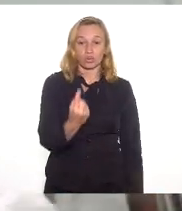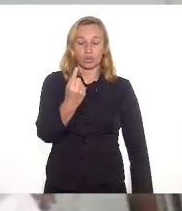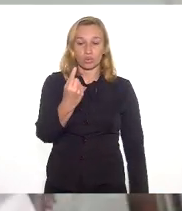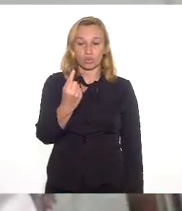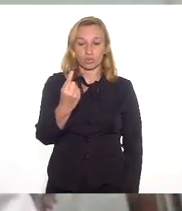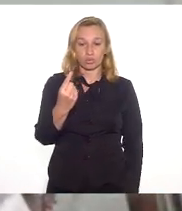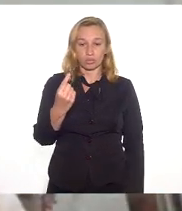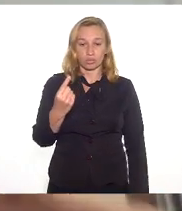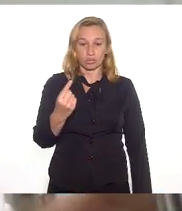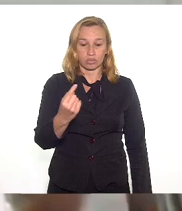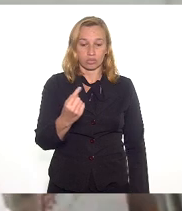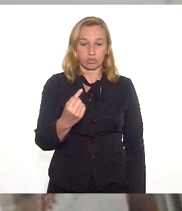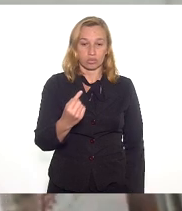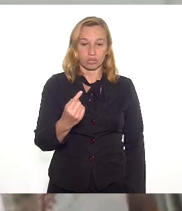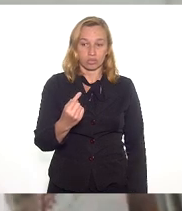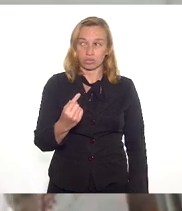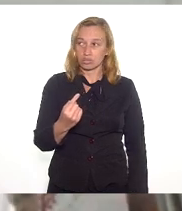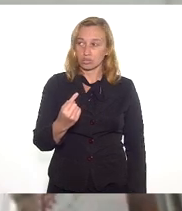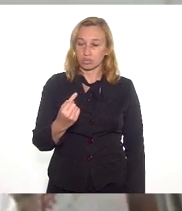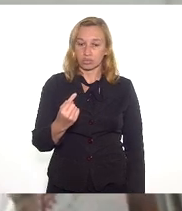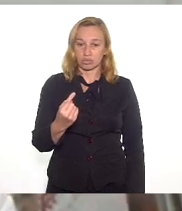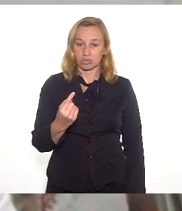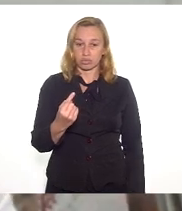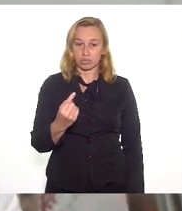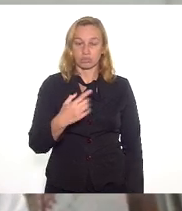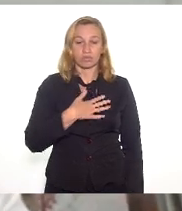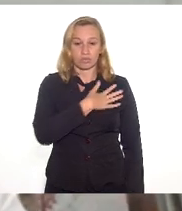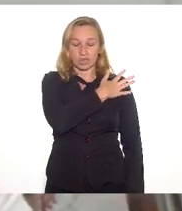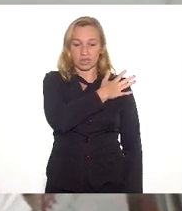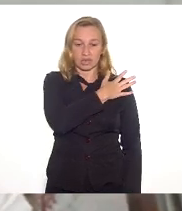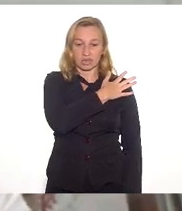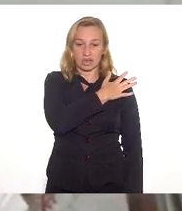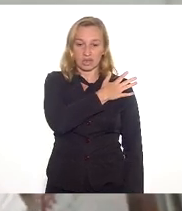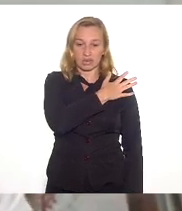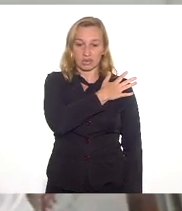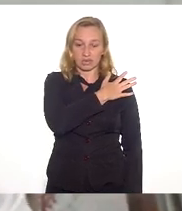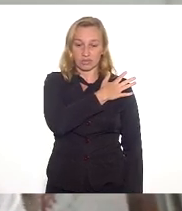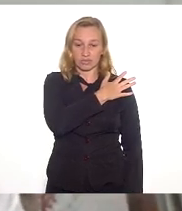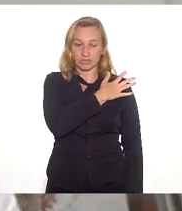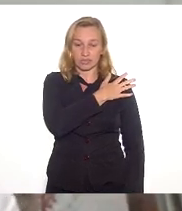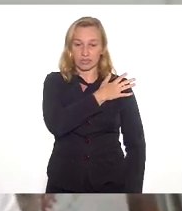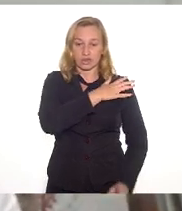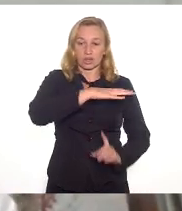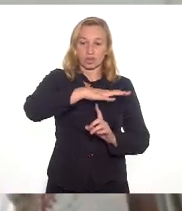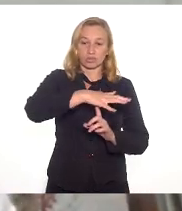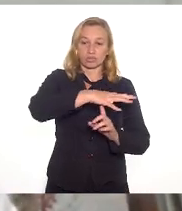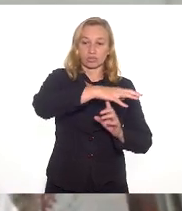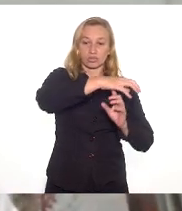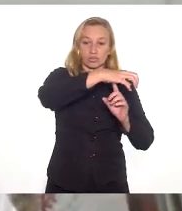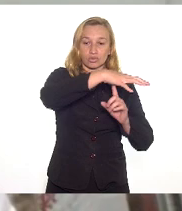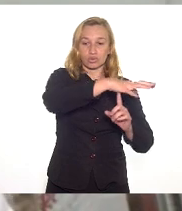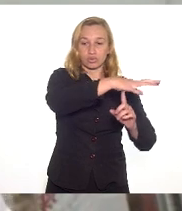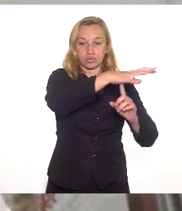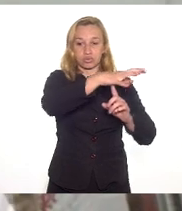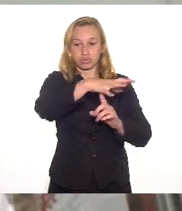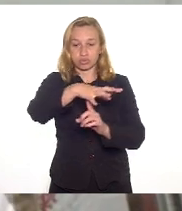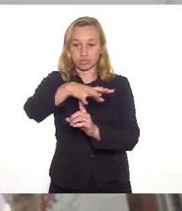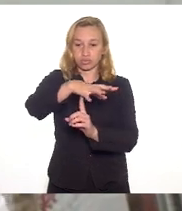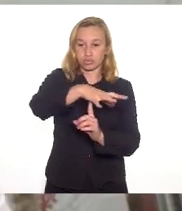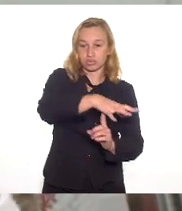um brado do Exército Brasileiro, da Infantaria Paraquedista, e disse